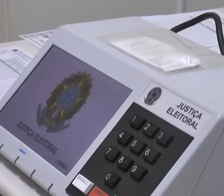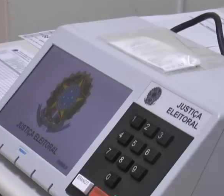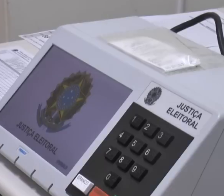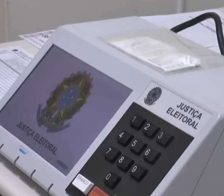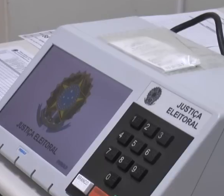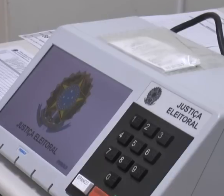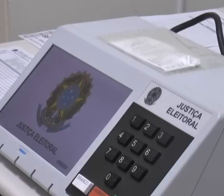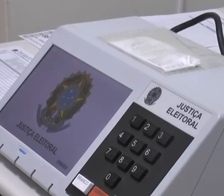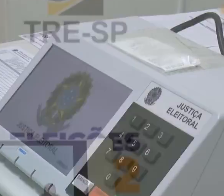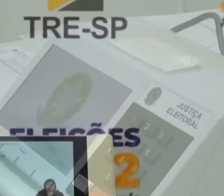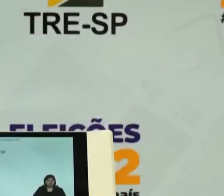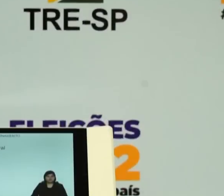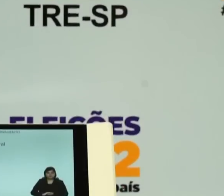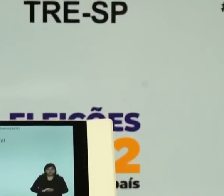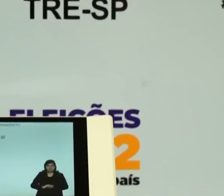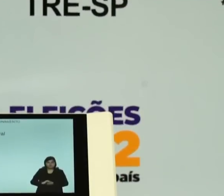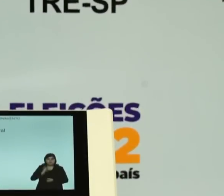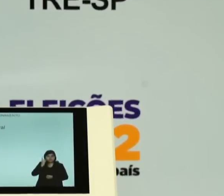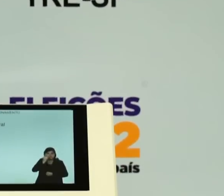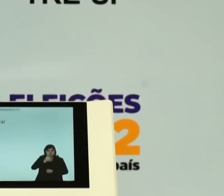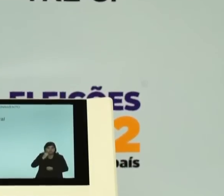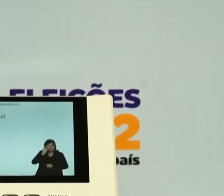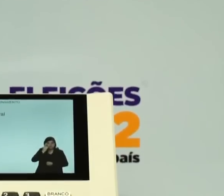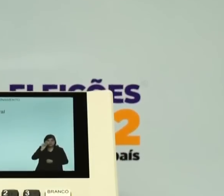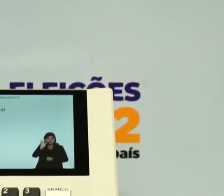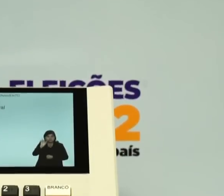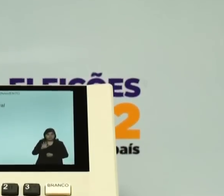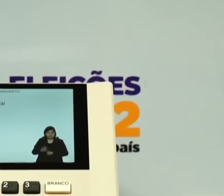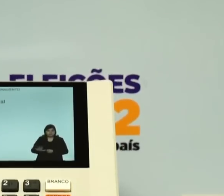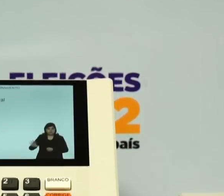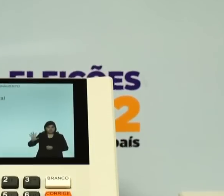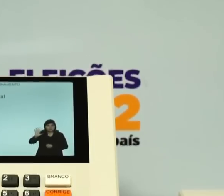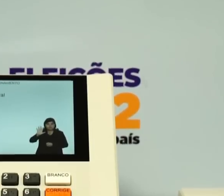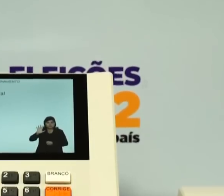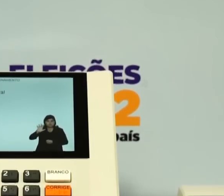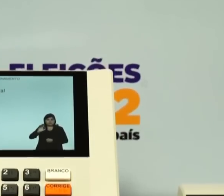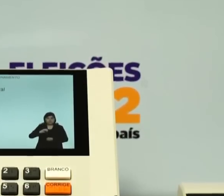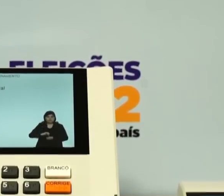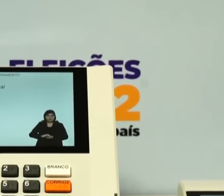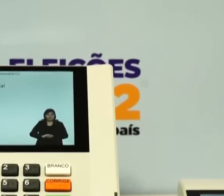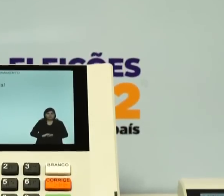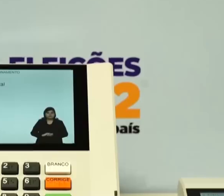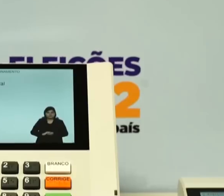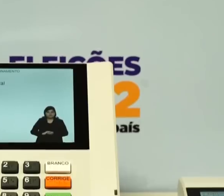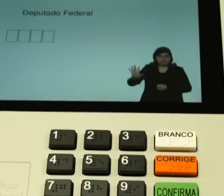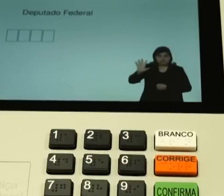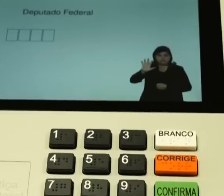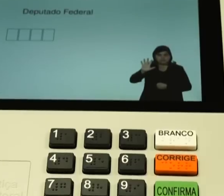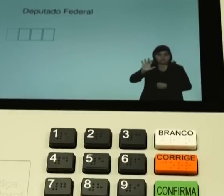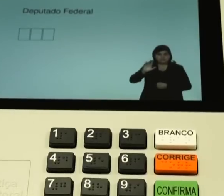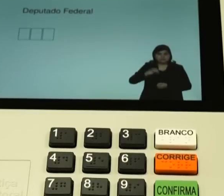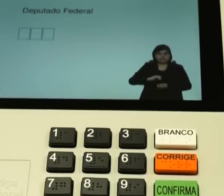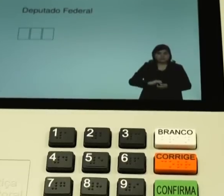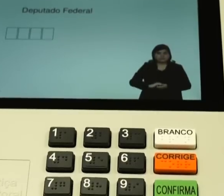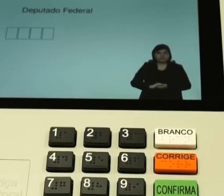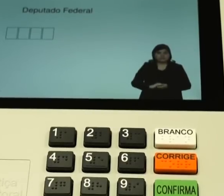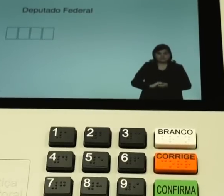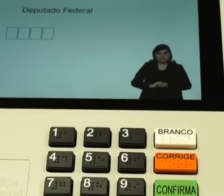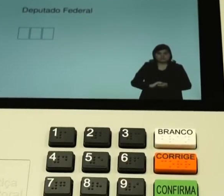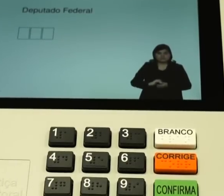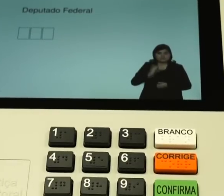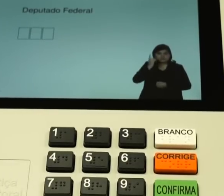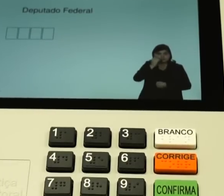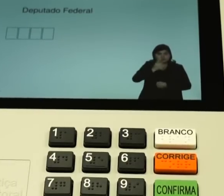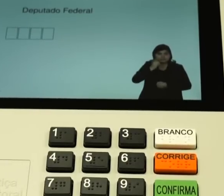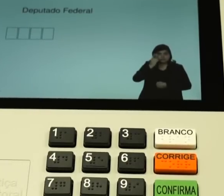boné, tudo isso é válido. Agora, a partir do momento em que você vai e começa a tentar influenciar